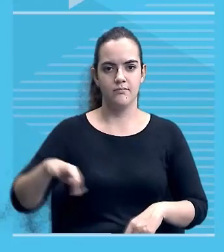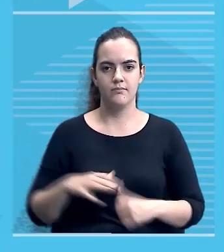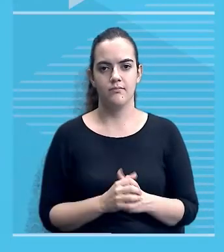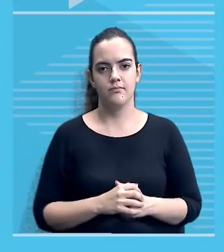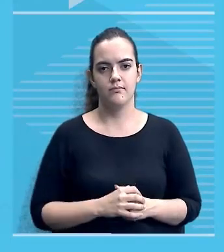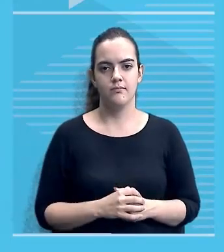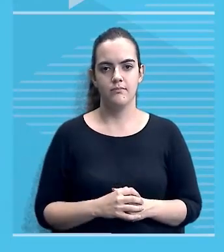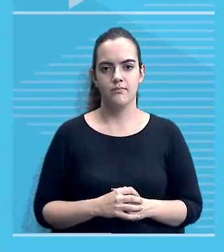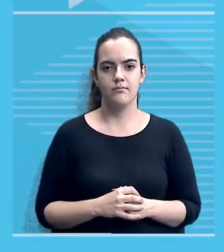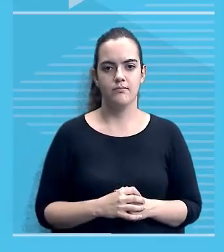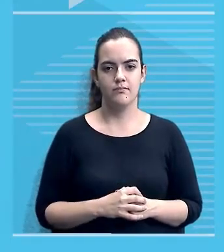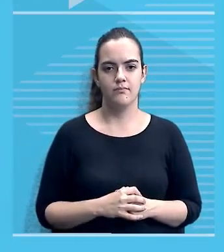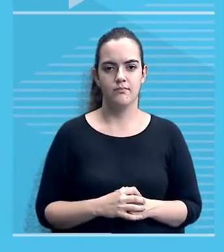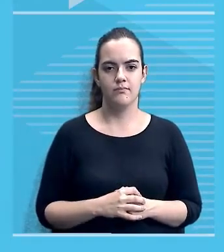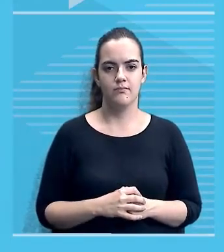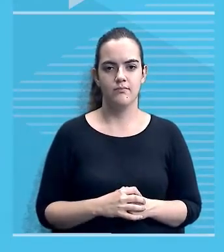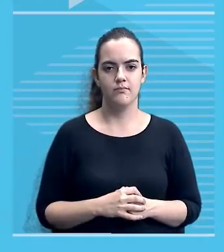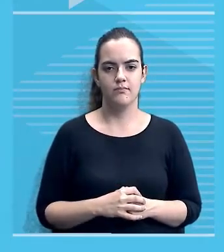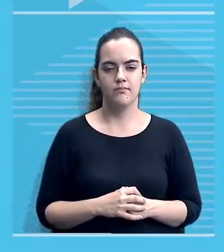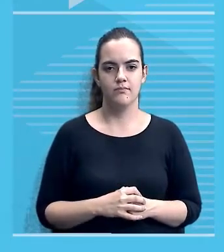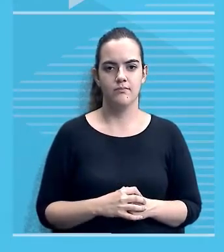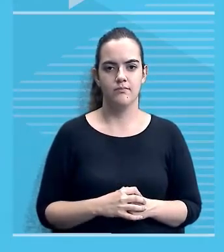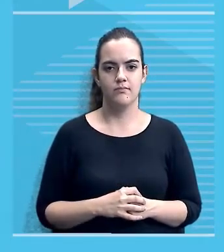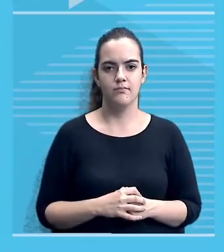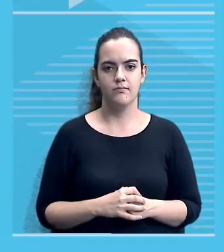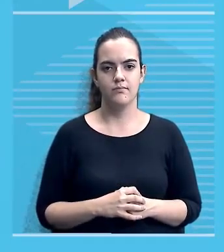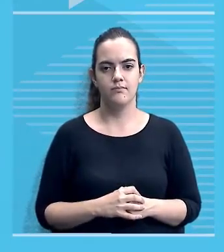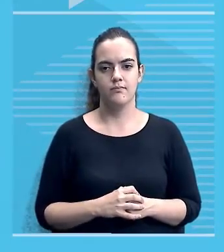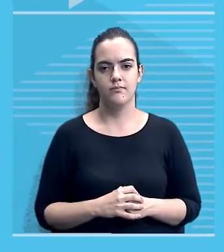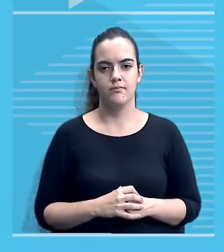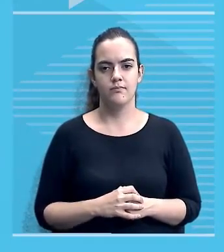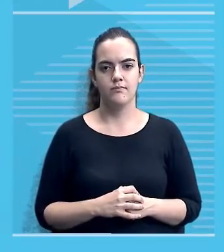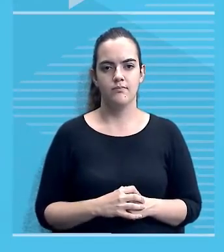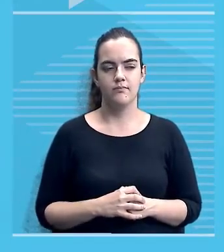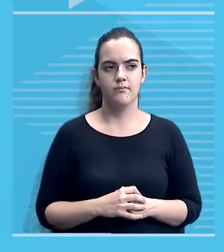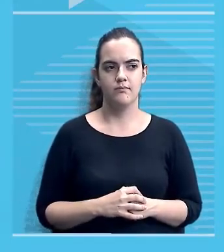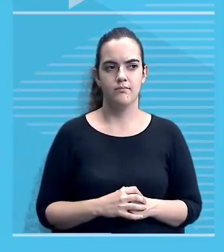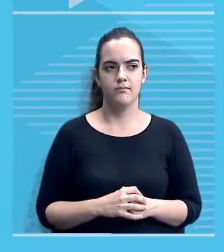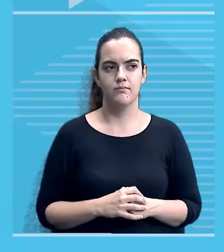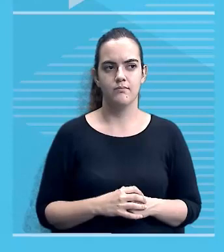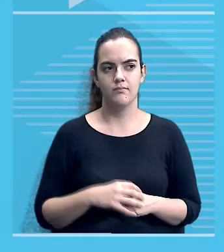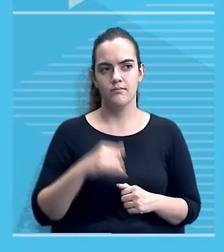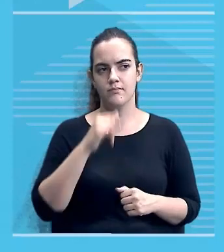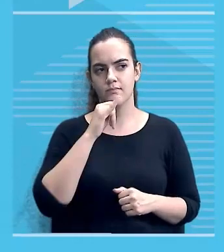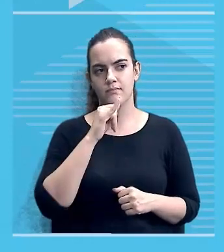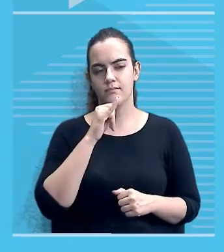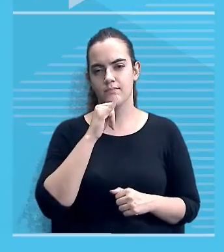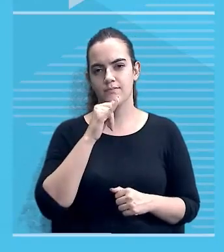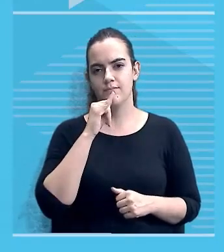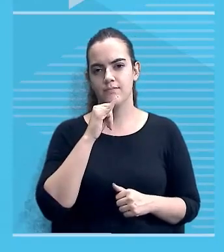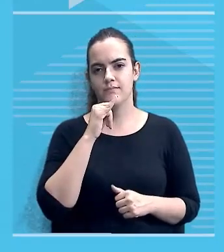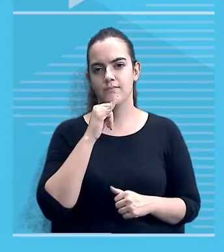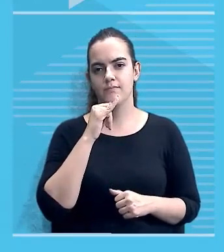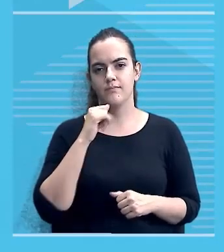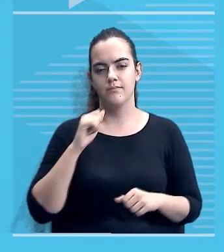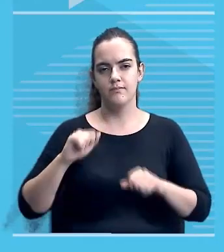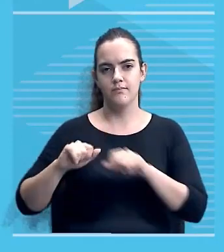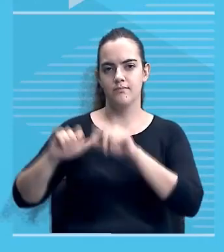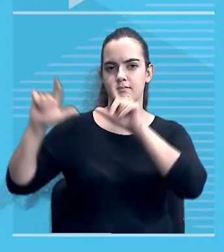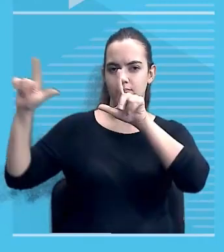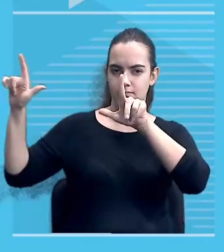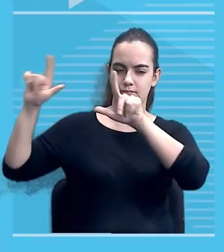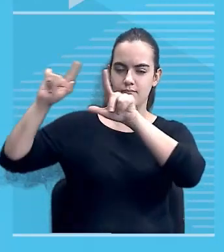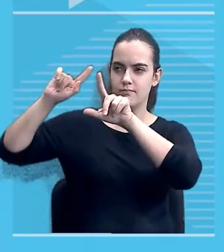tendo lá ver exatamente daquele pêndulo que tem no relógio né aquele relógio de parede que tem aquele aquela